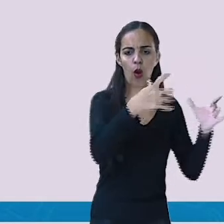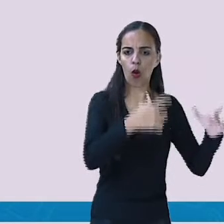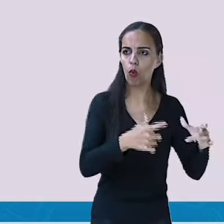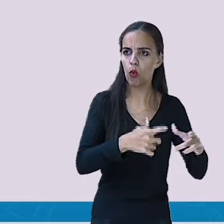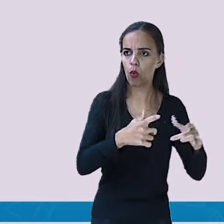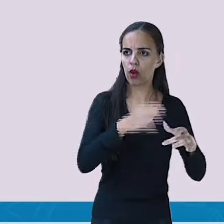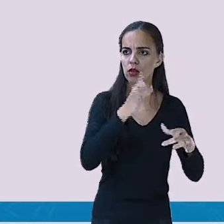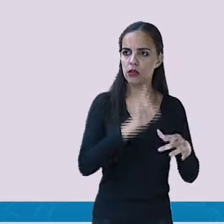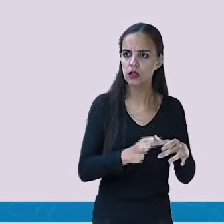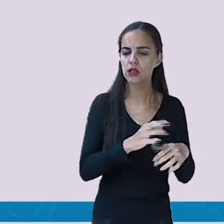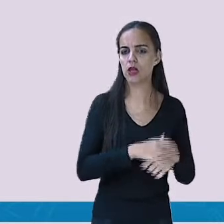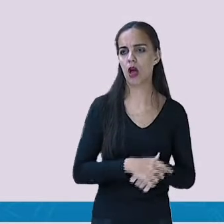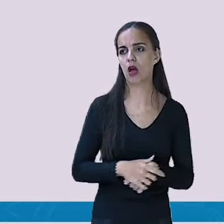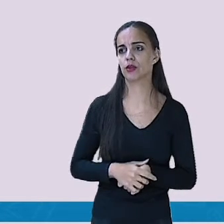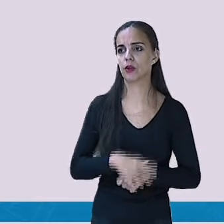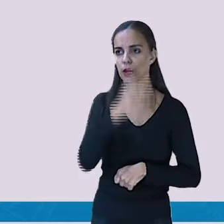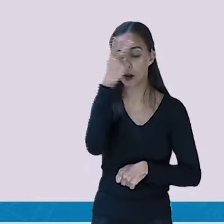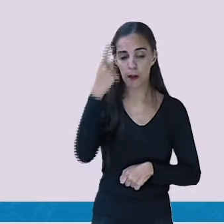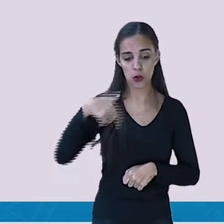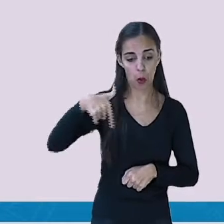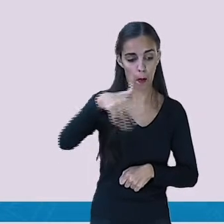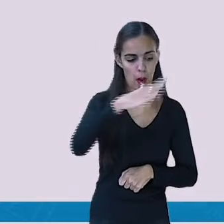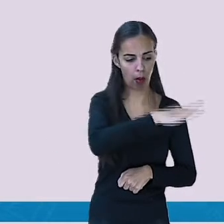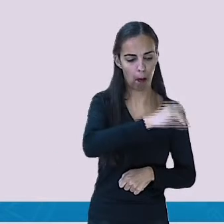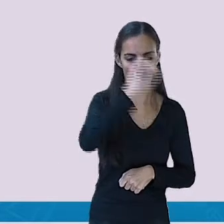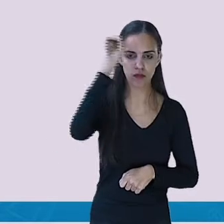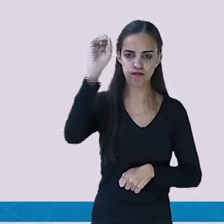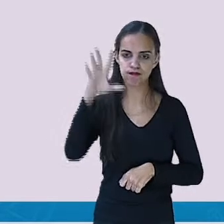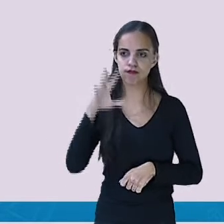local adequado, tá? Então, não